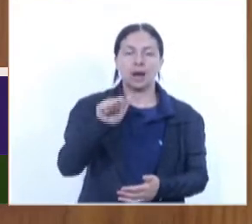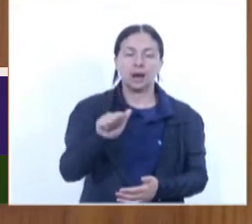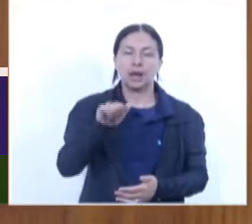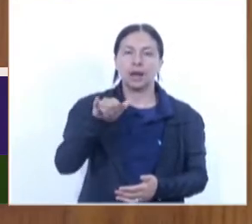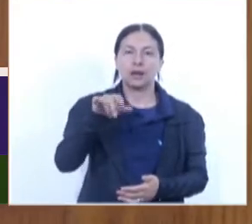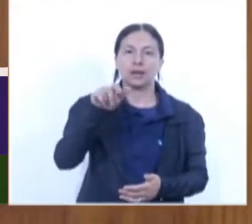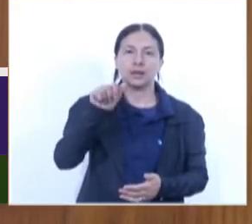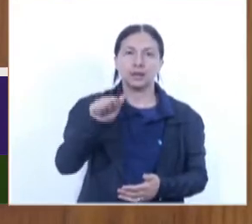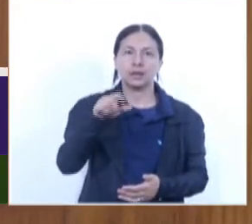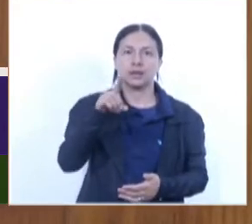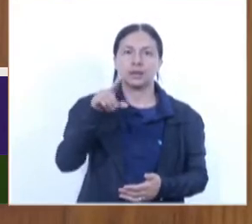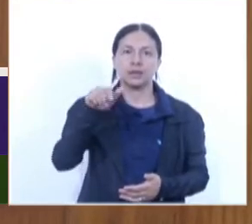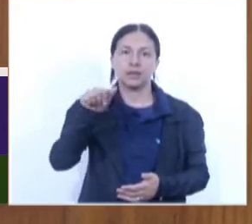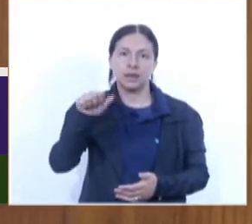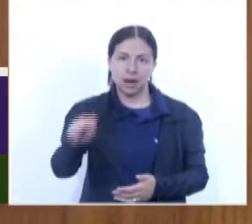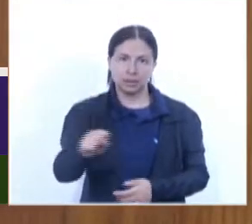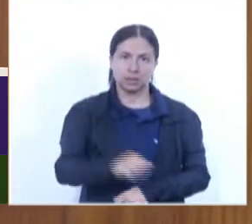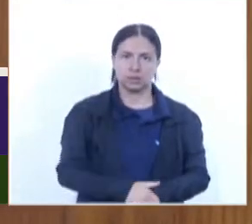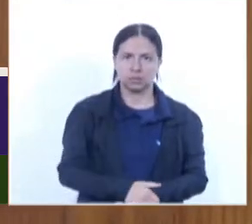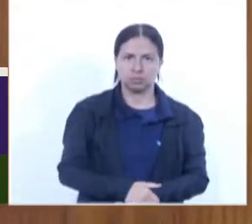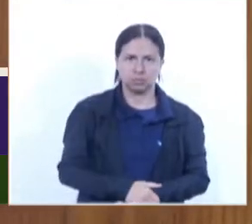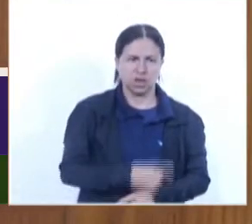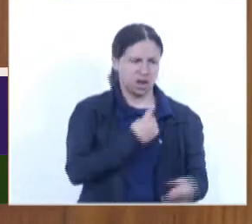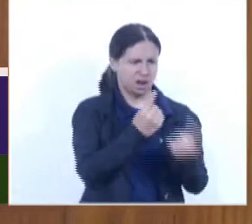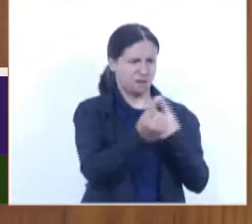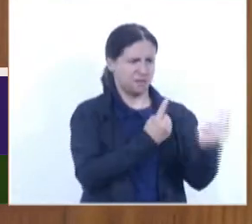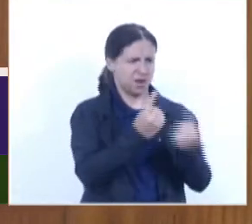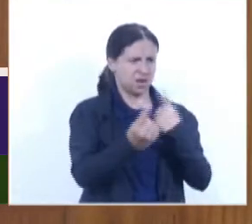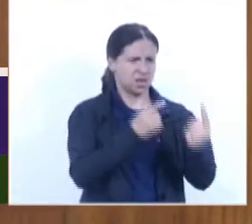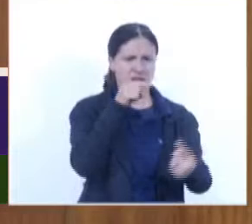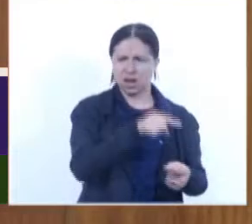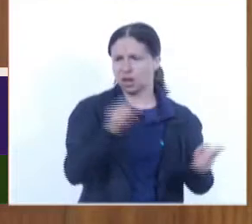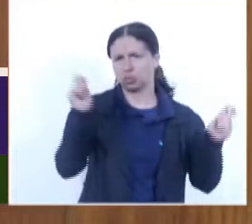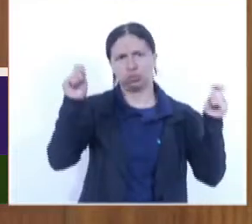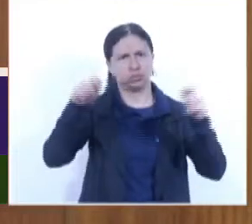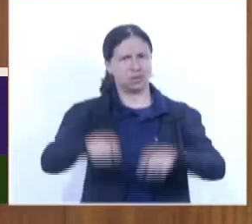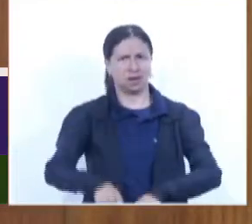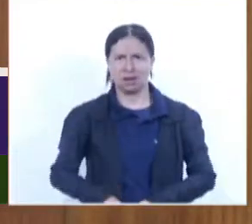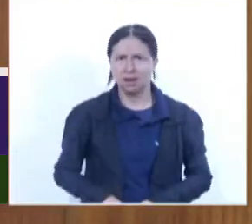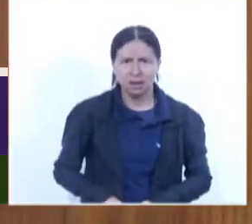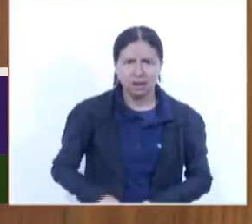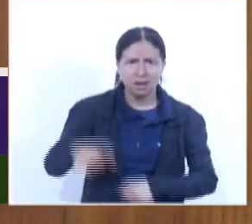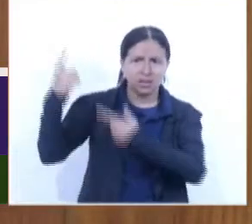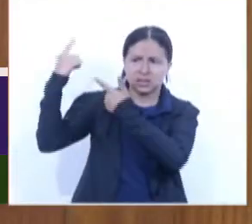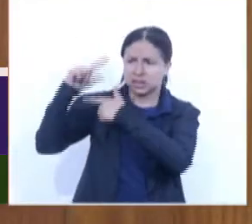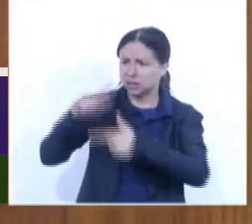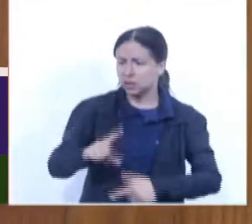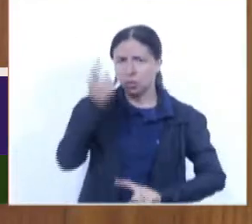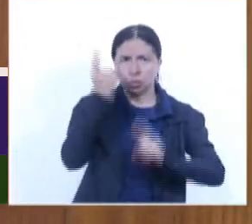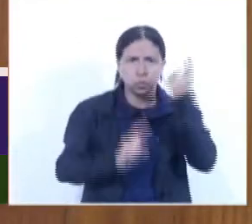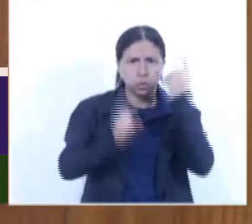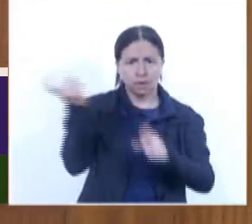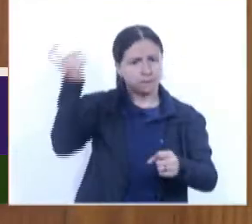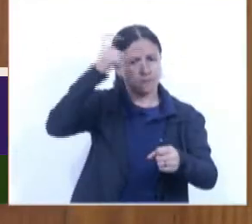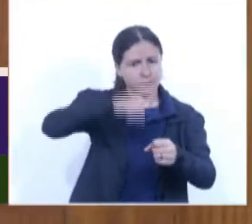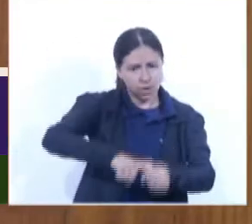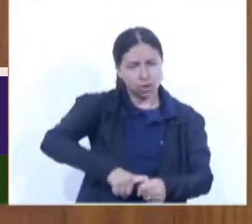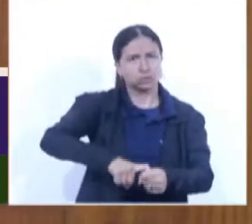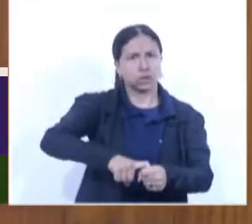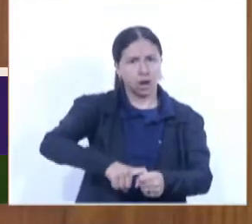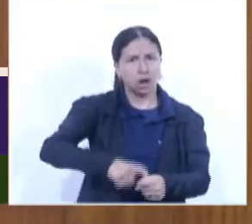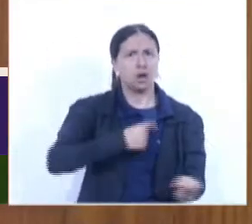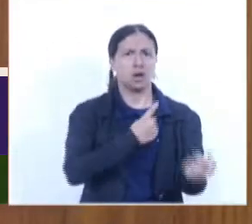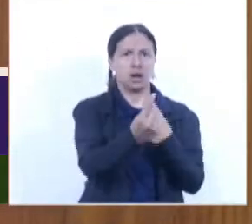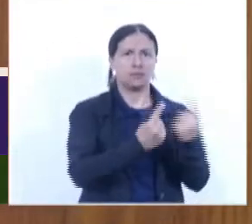se dá para acontecer na Avenida balaiadas o carnaval ele é uma tradição e nós temos que voltar o carnaval para